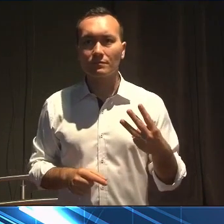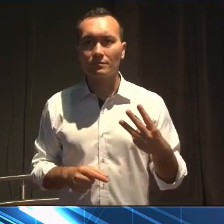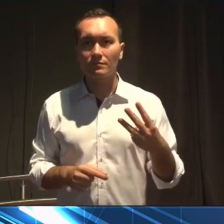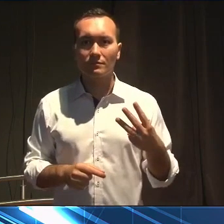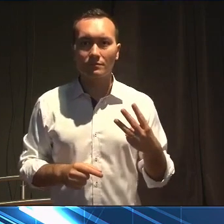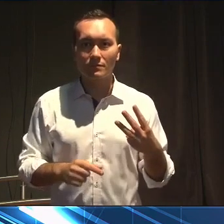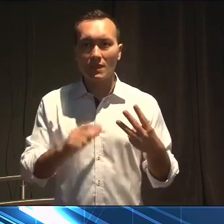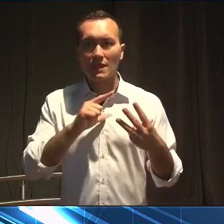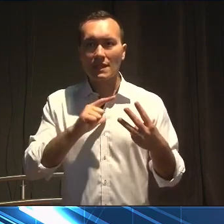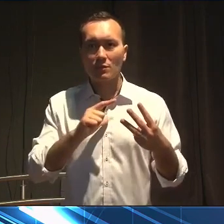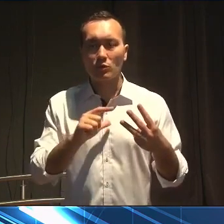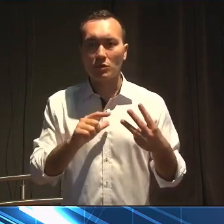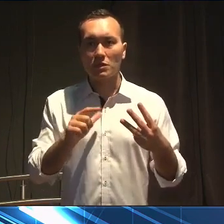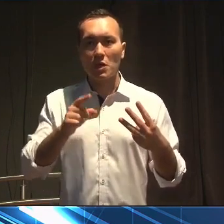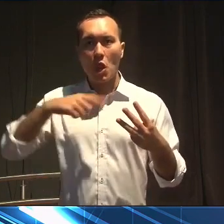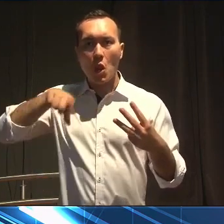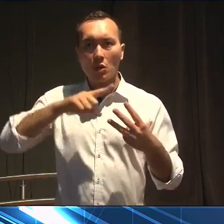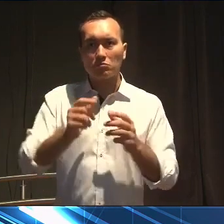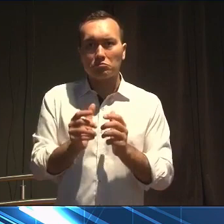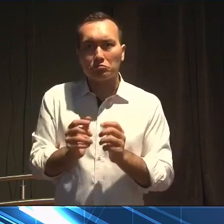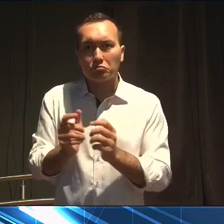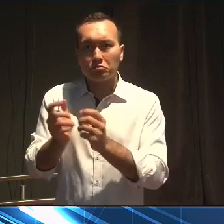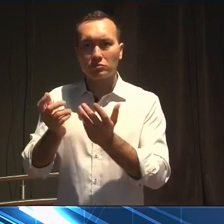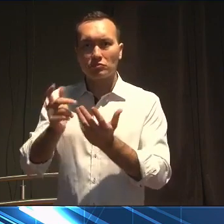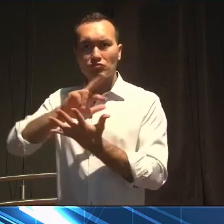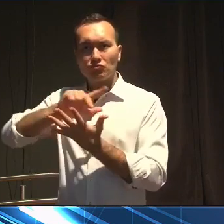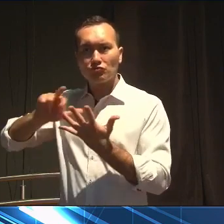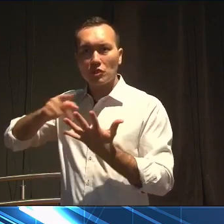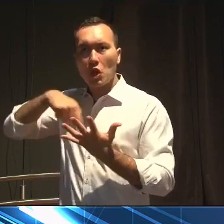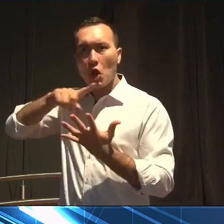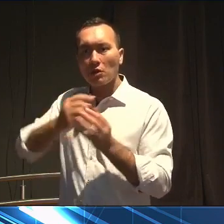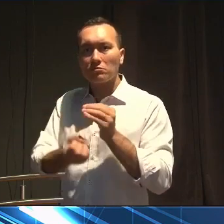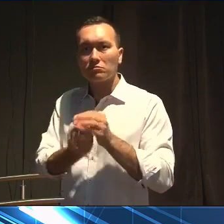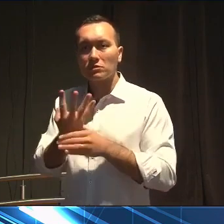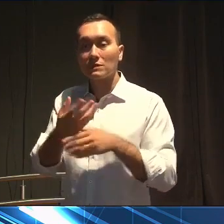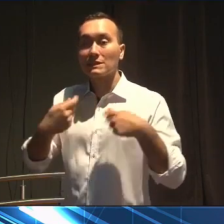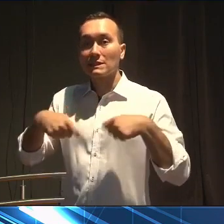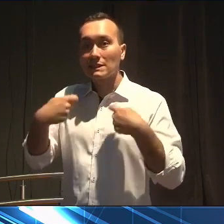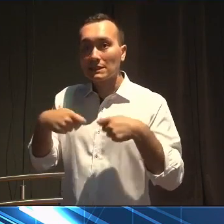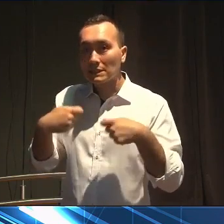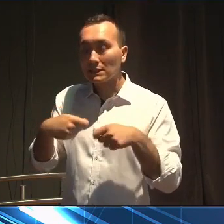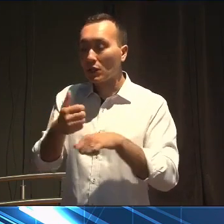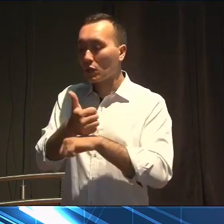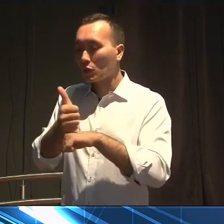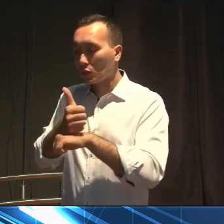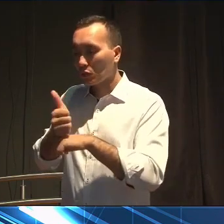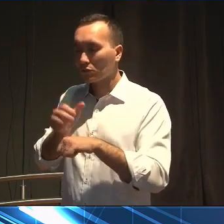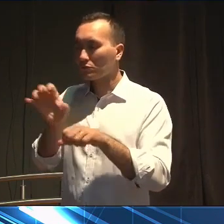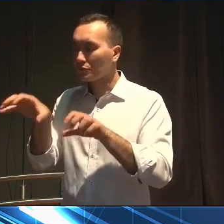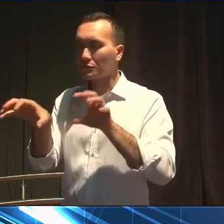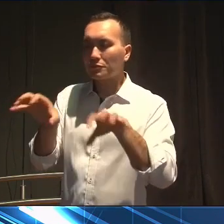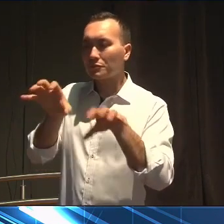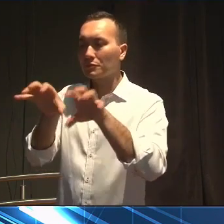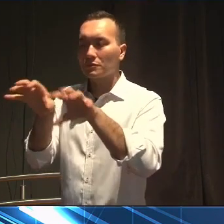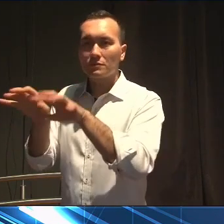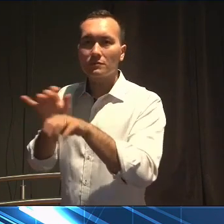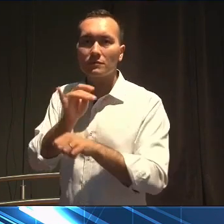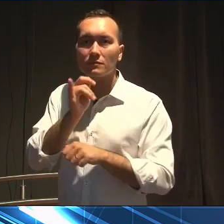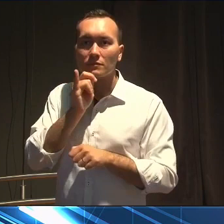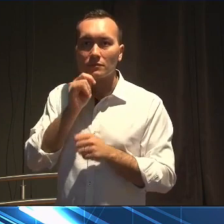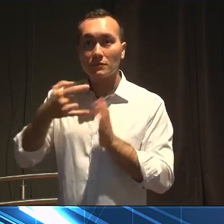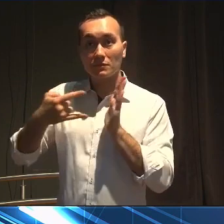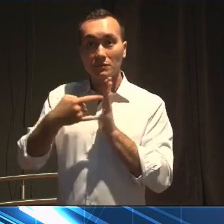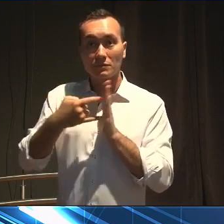jogo, para criar uma experiência imersiva, para criar qualquer coisa de metaverso, a gente precisa de profissionais de diversas áreas, não é só